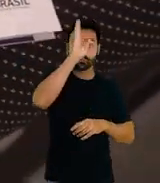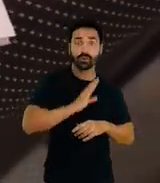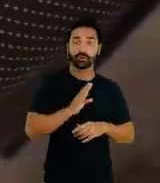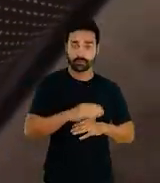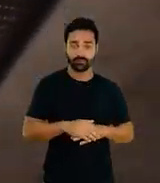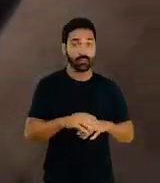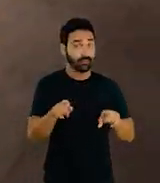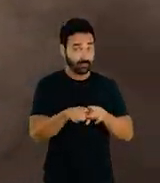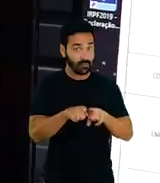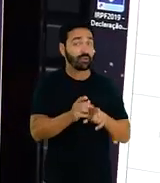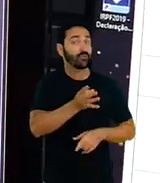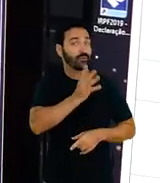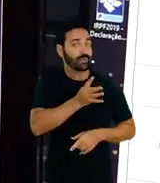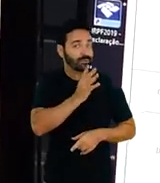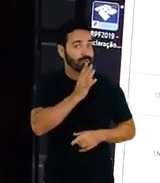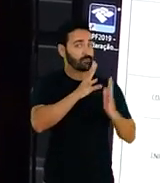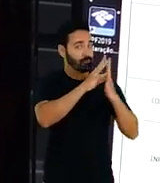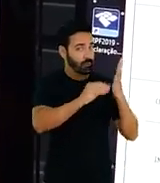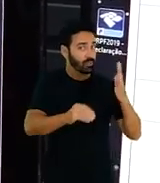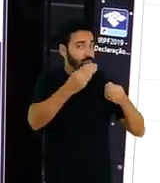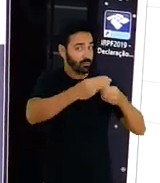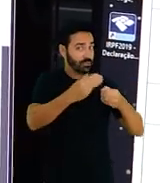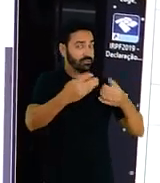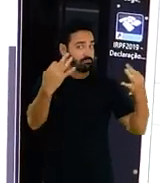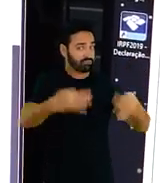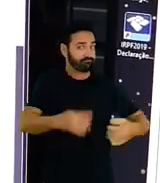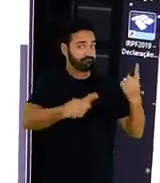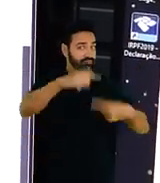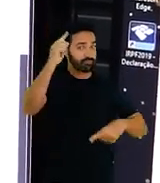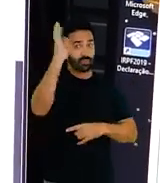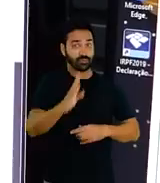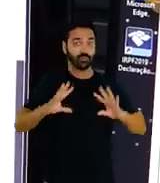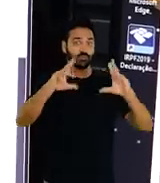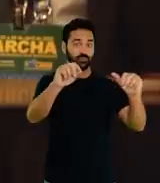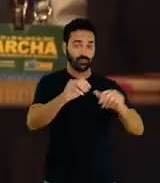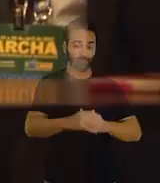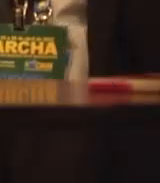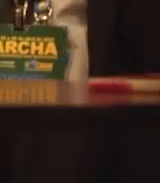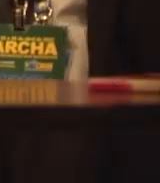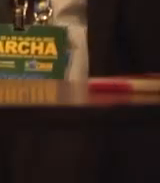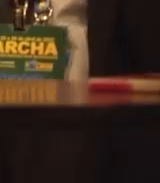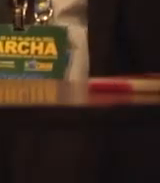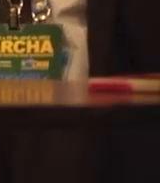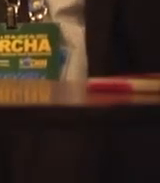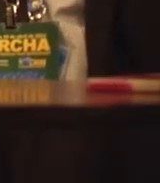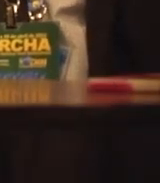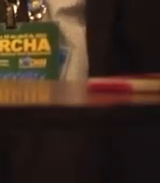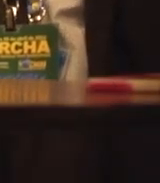capacitados gratuitamente e ainda acessar boas práticas de municípios de sucesso de todo o Brasil.